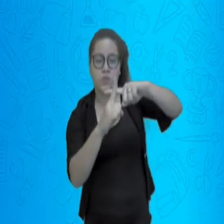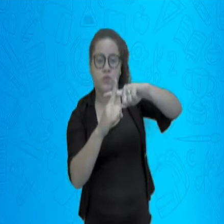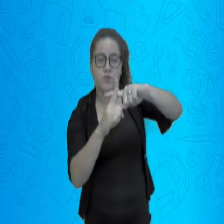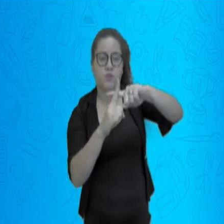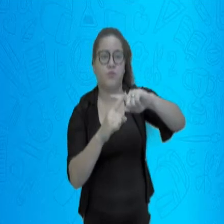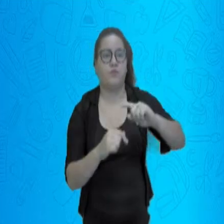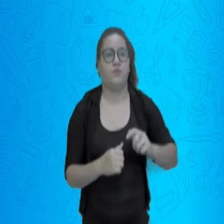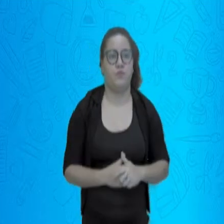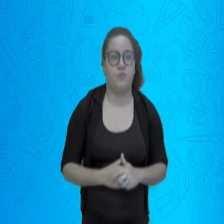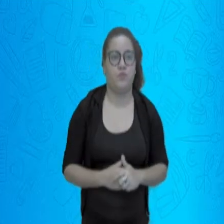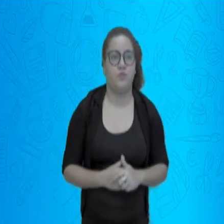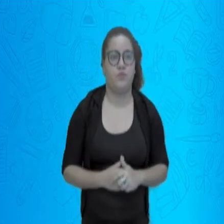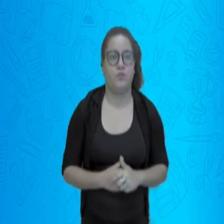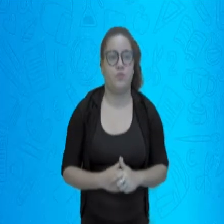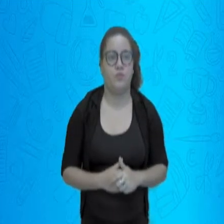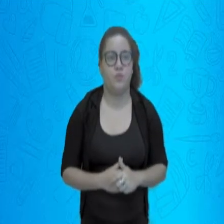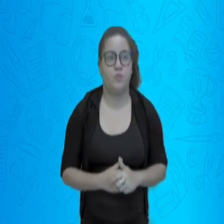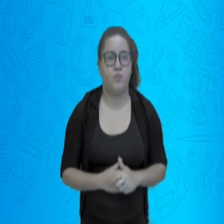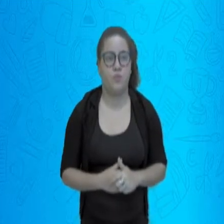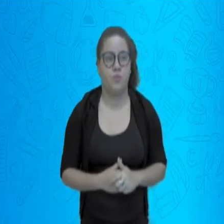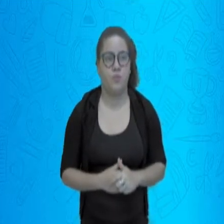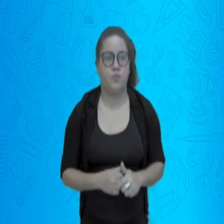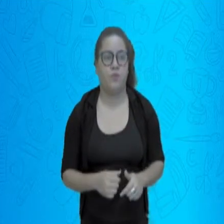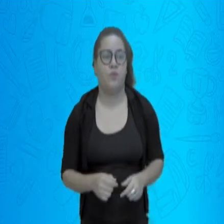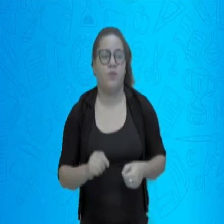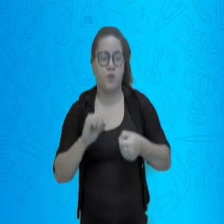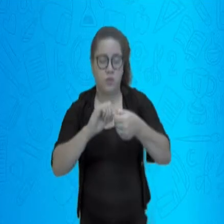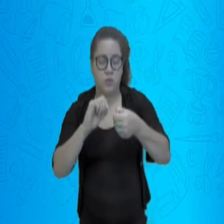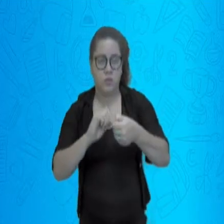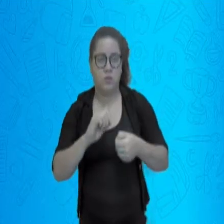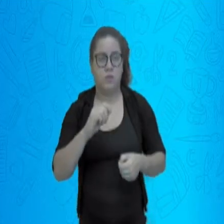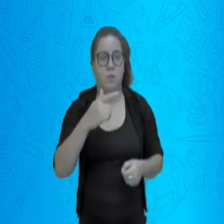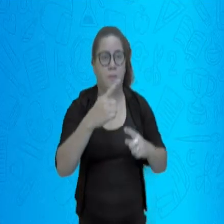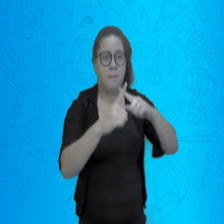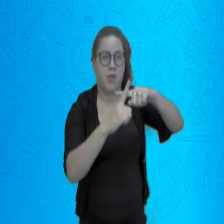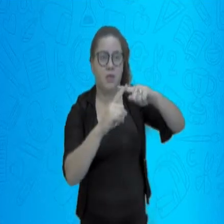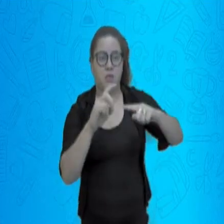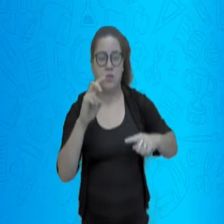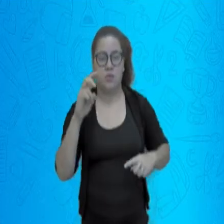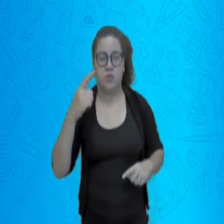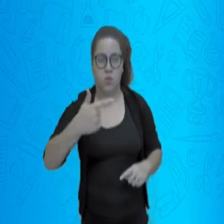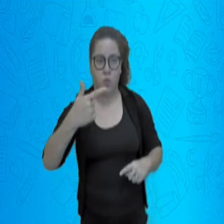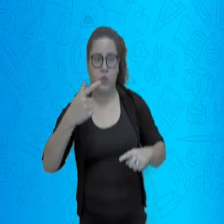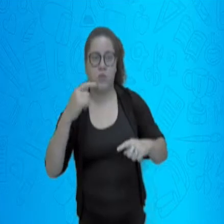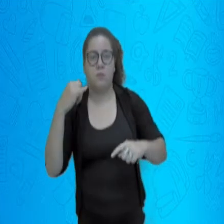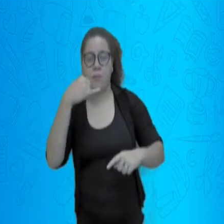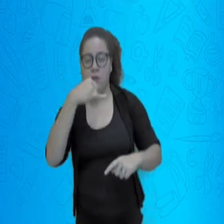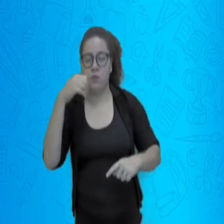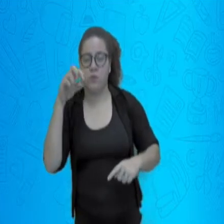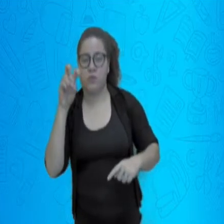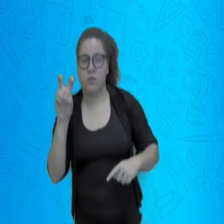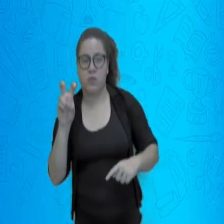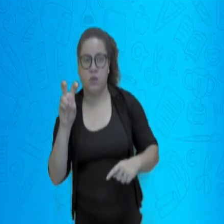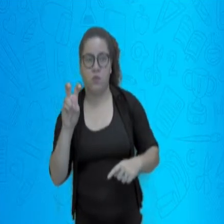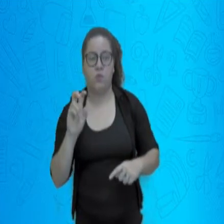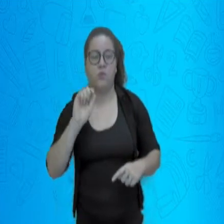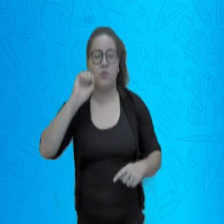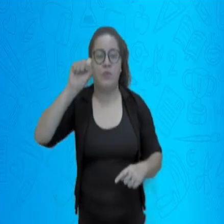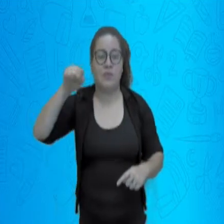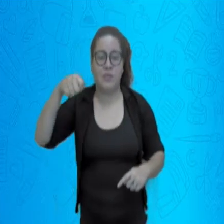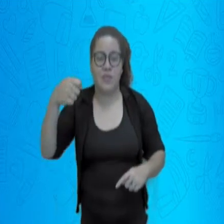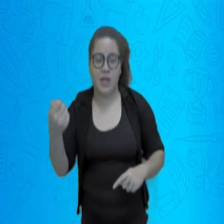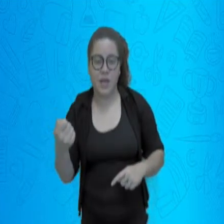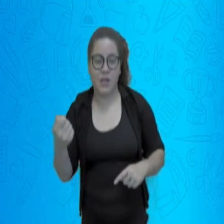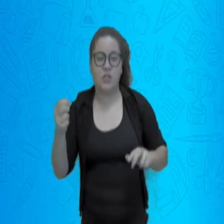tá? Resolvendo mais 2 menos 5 é igual a quanto? Sinais diferentes, eu